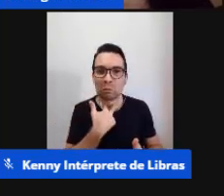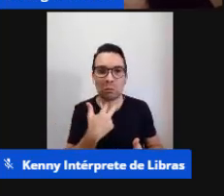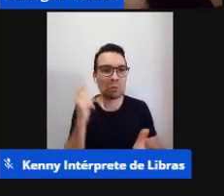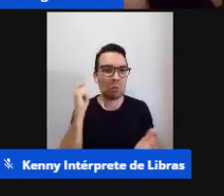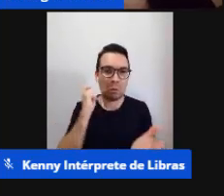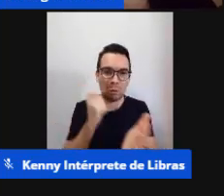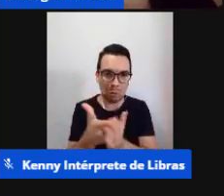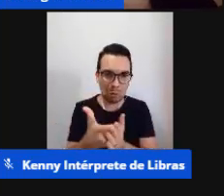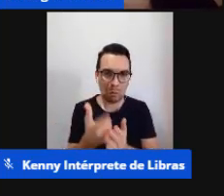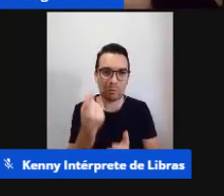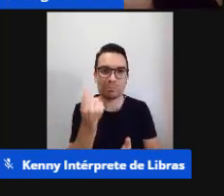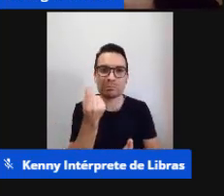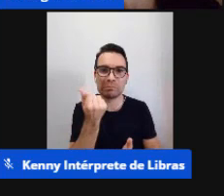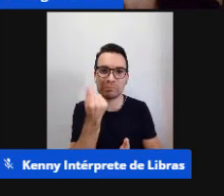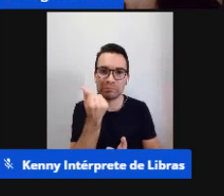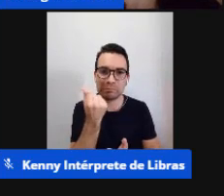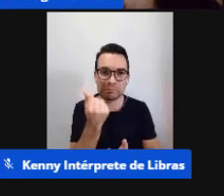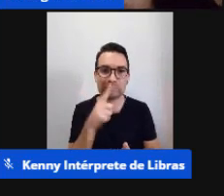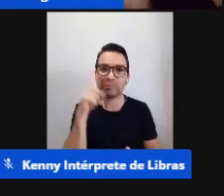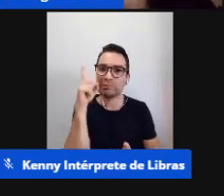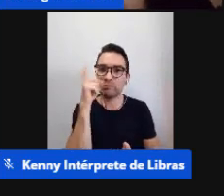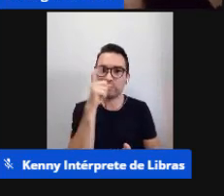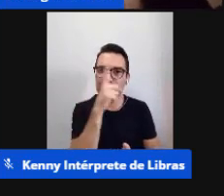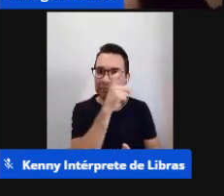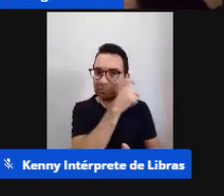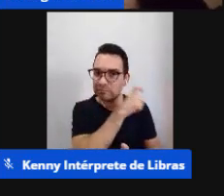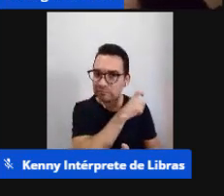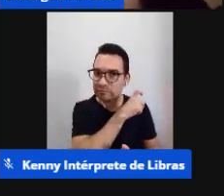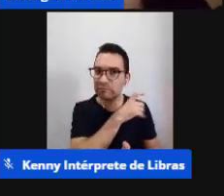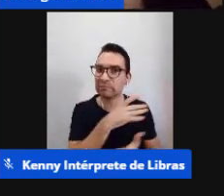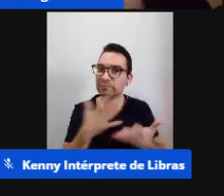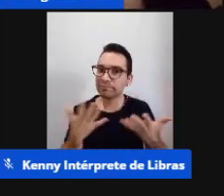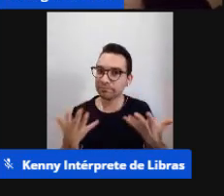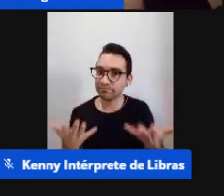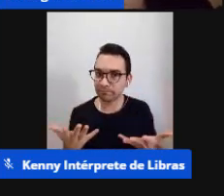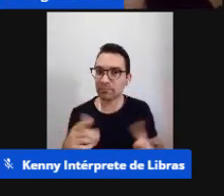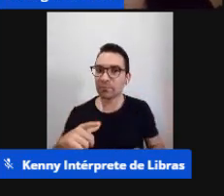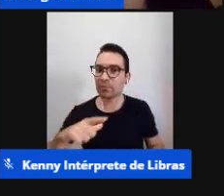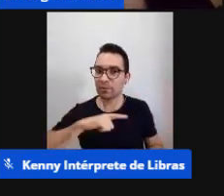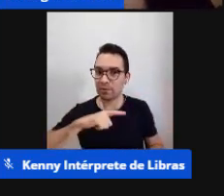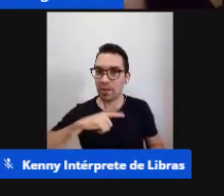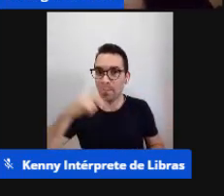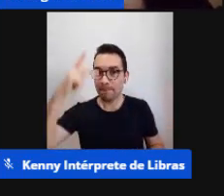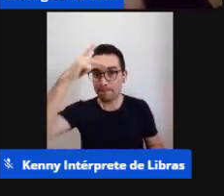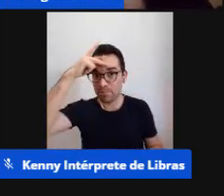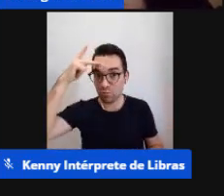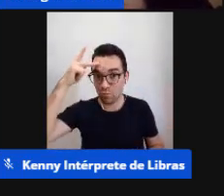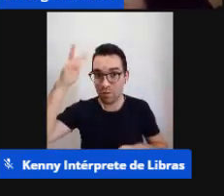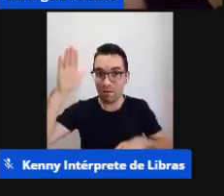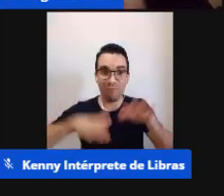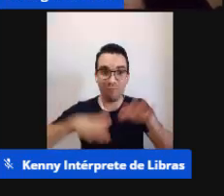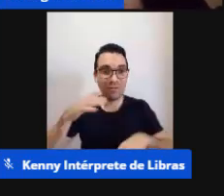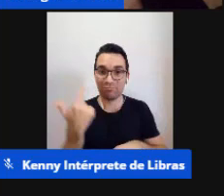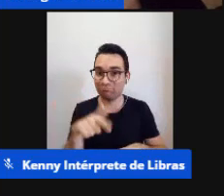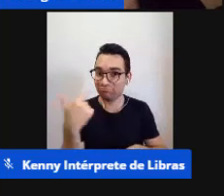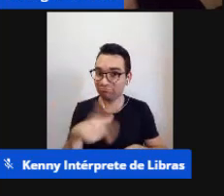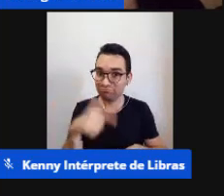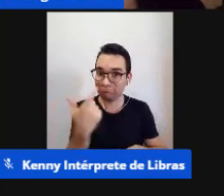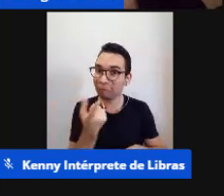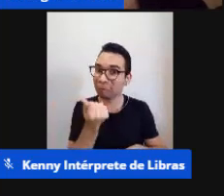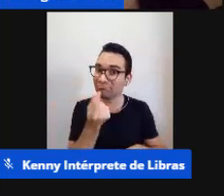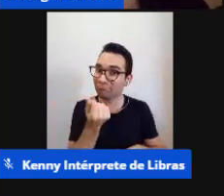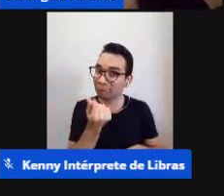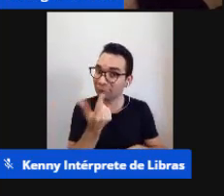gente sabe que tem pessoas que têm condições, como tem pessoas também que não têm condições. Então, pensando nisso, na hora